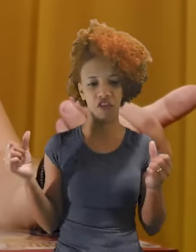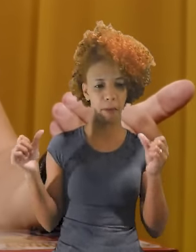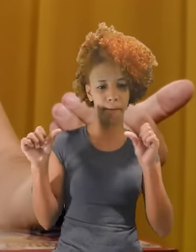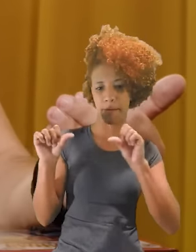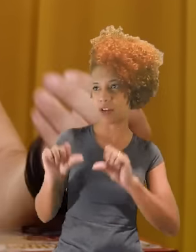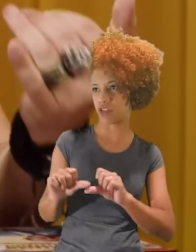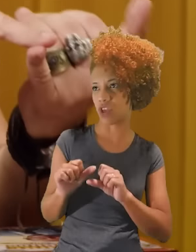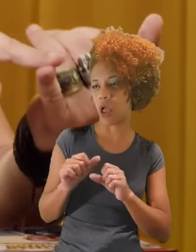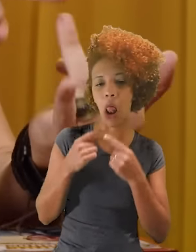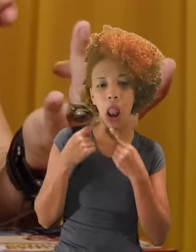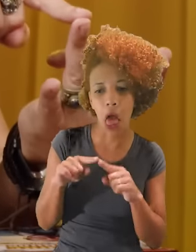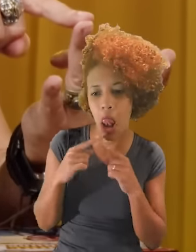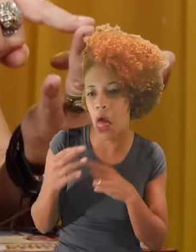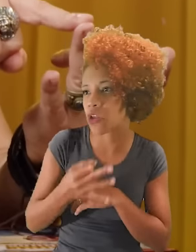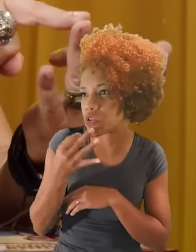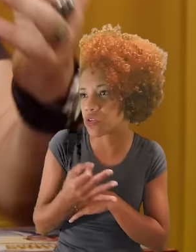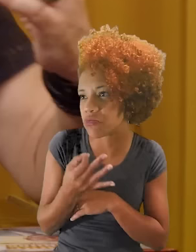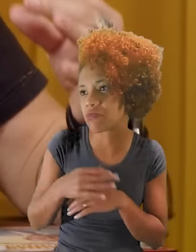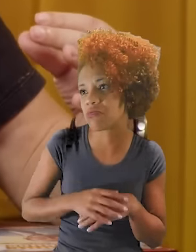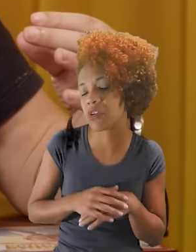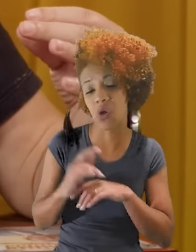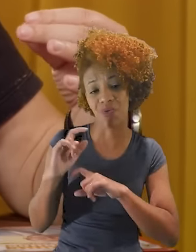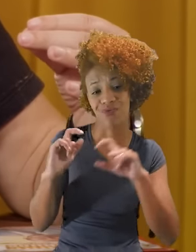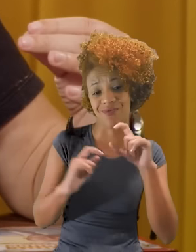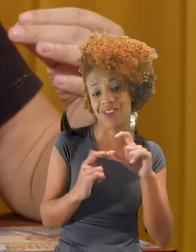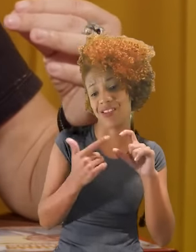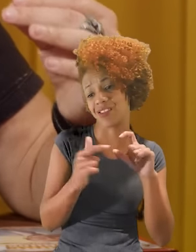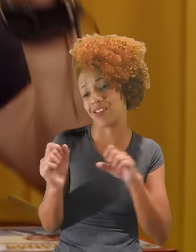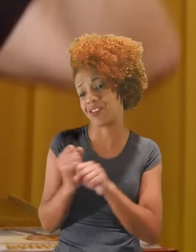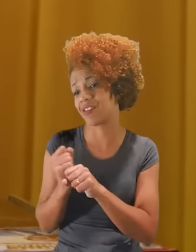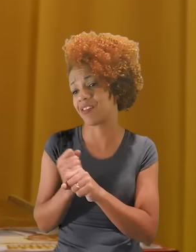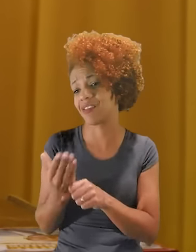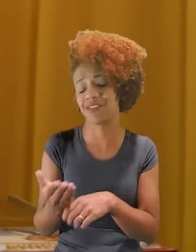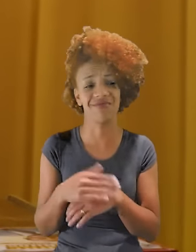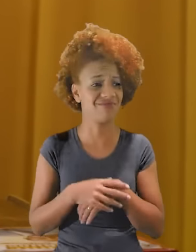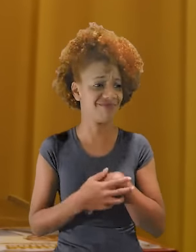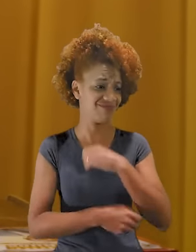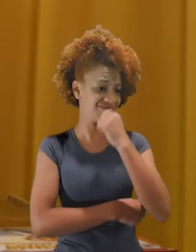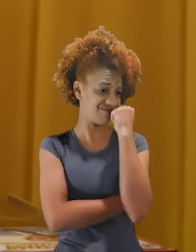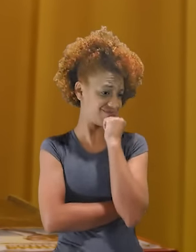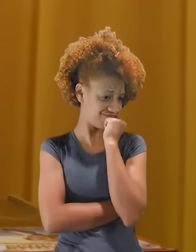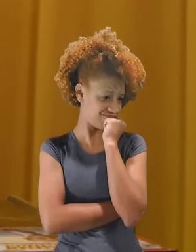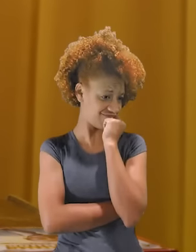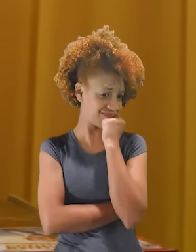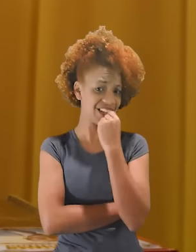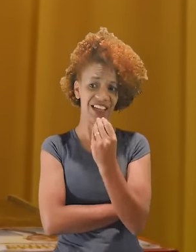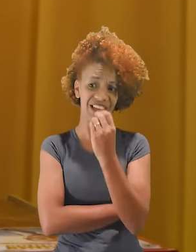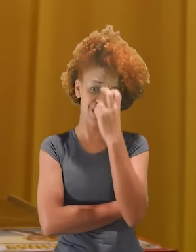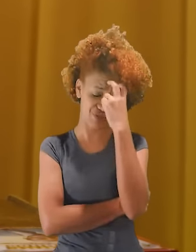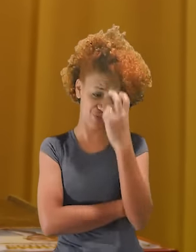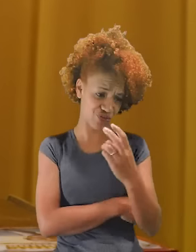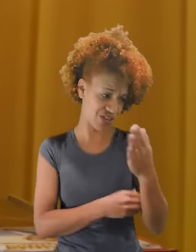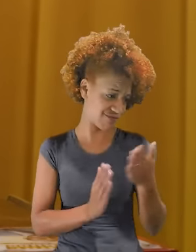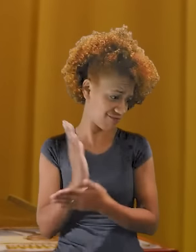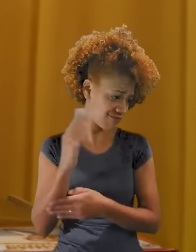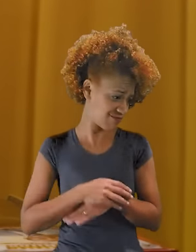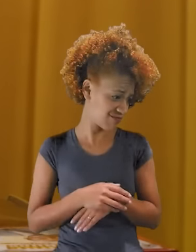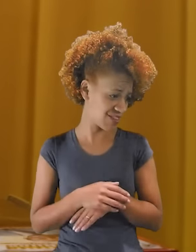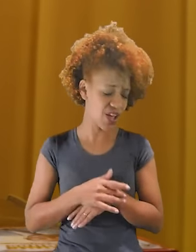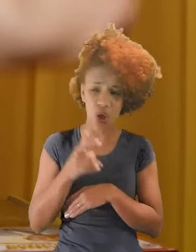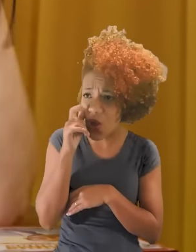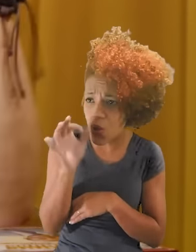história da Disney, assim, de crítica e de público. Um desenho para comemorar os 100 anos. Fala assim, meu Deus do céu, quem foi o gênio que aprovou isso? Tipo assim, o